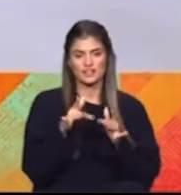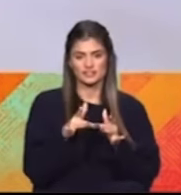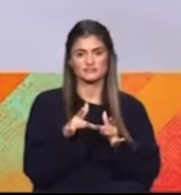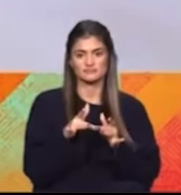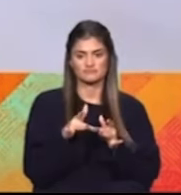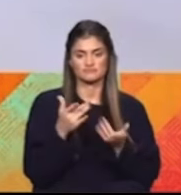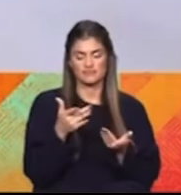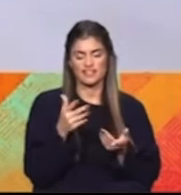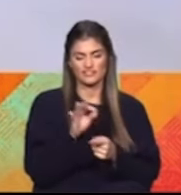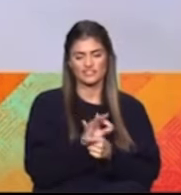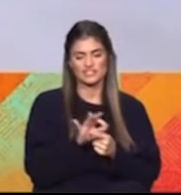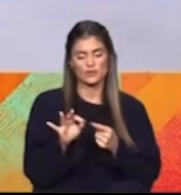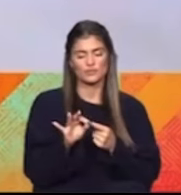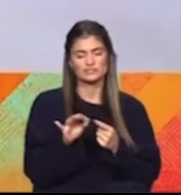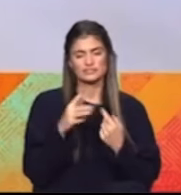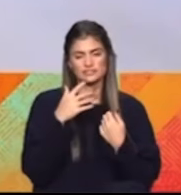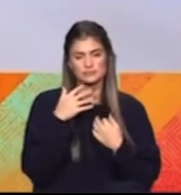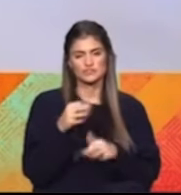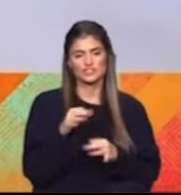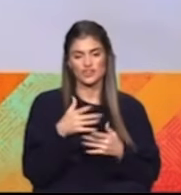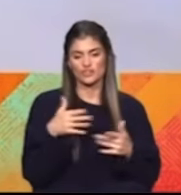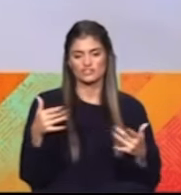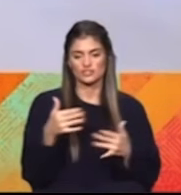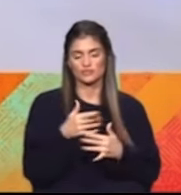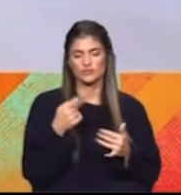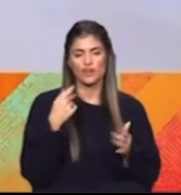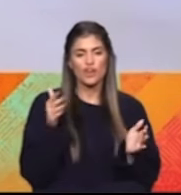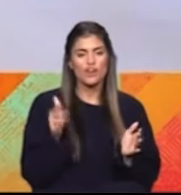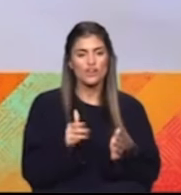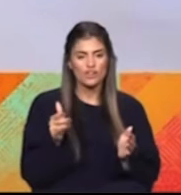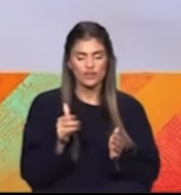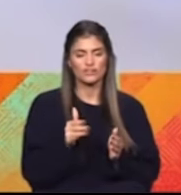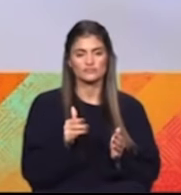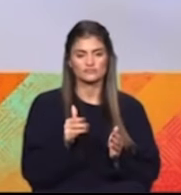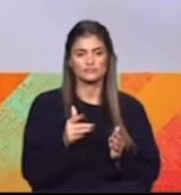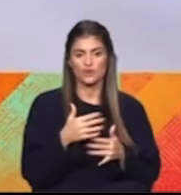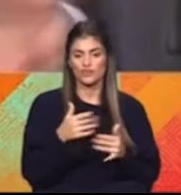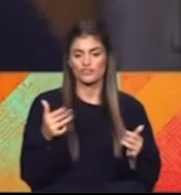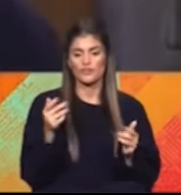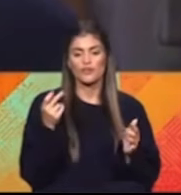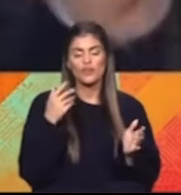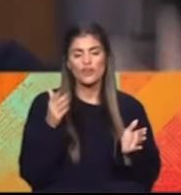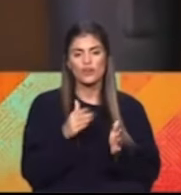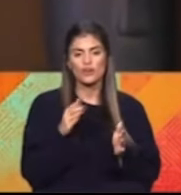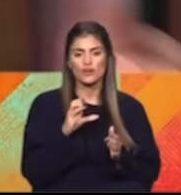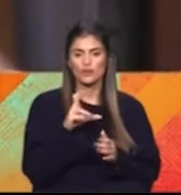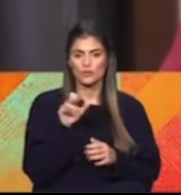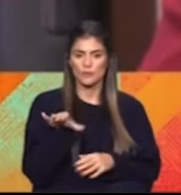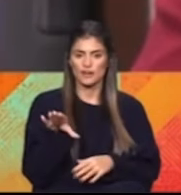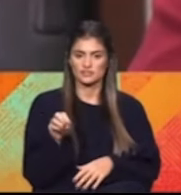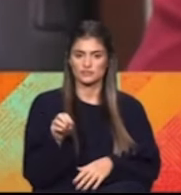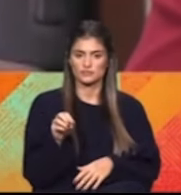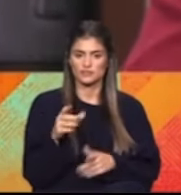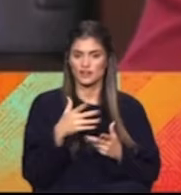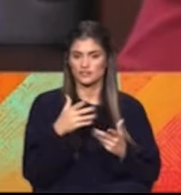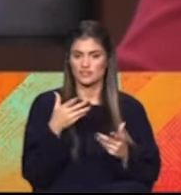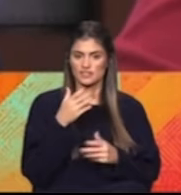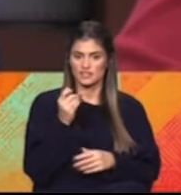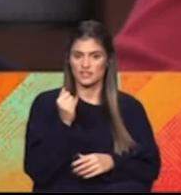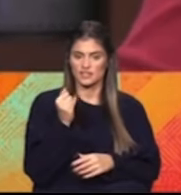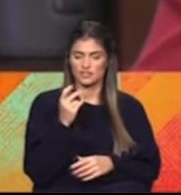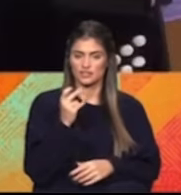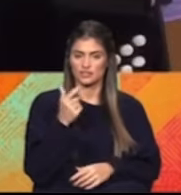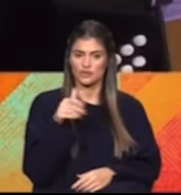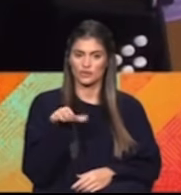a definição muito simples. A concertina é um acordeão pequeno. O acordeão cromático é um acordeão grande e o acordeão diatónico é um acordeão